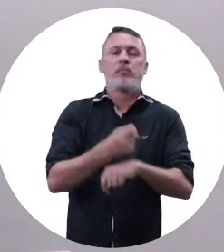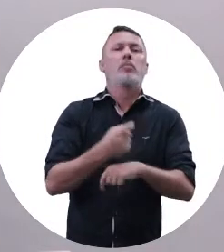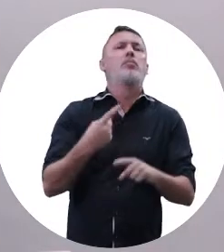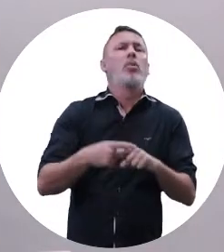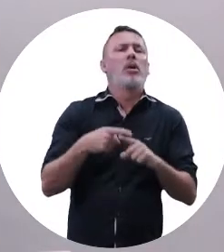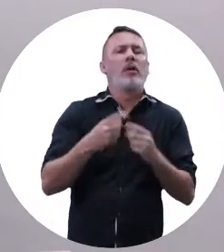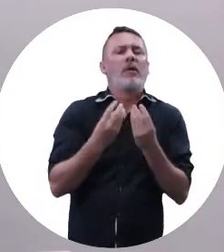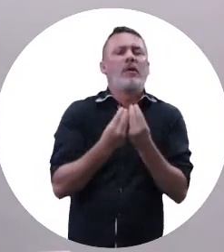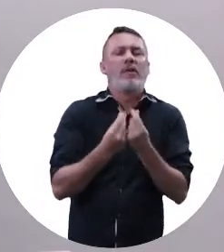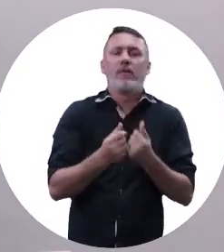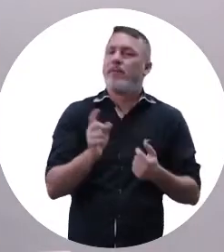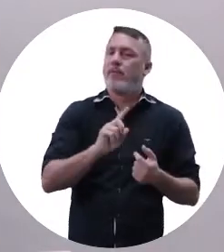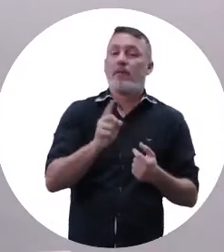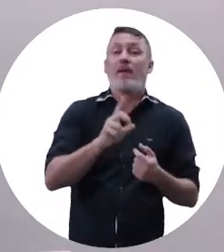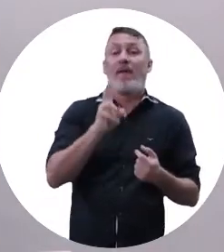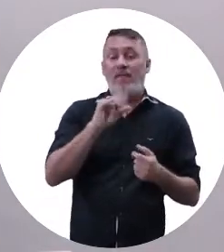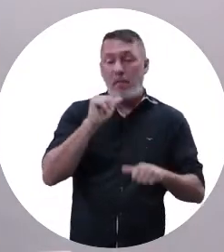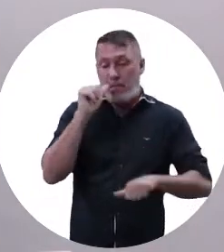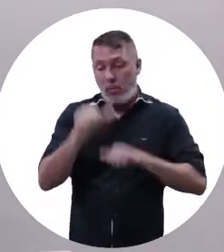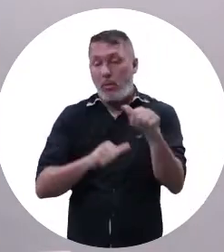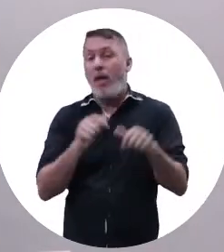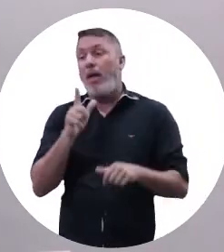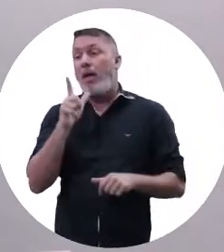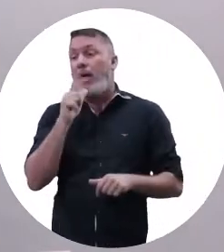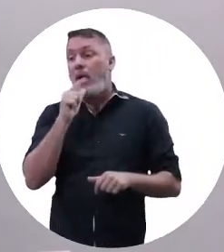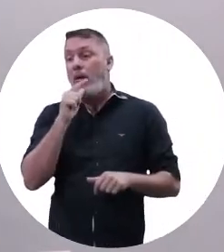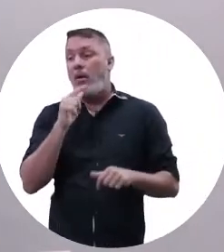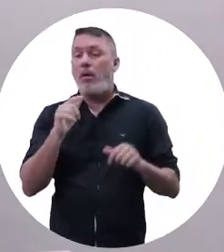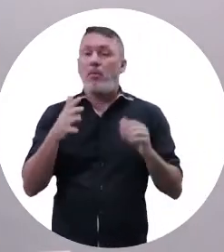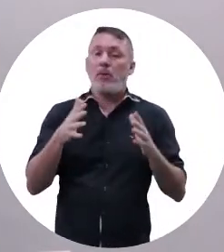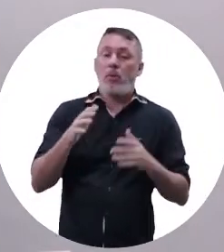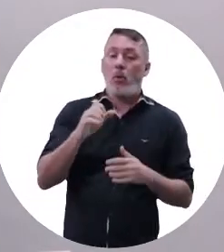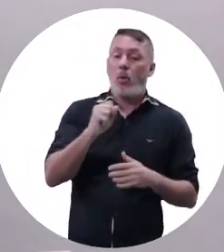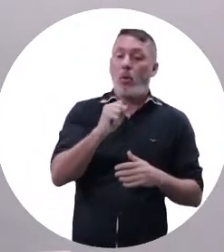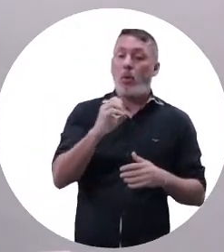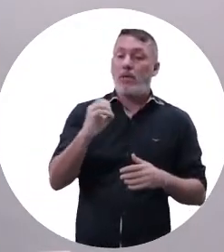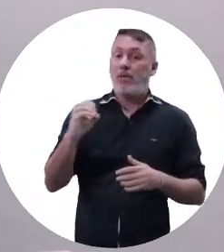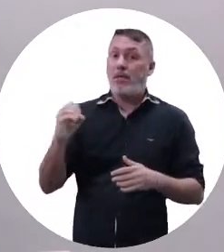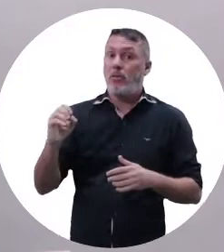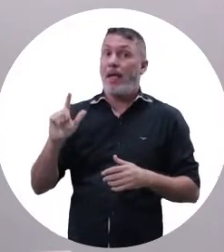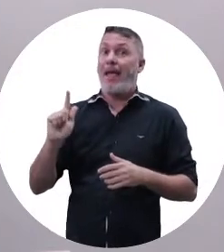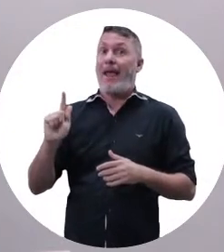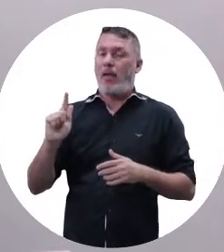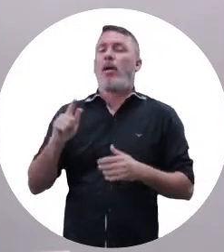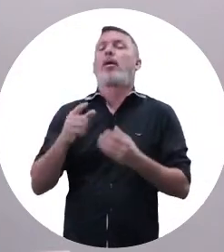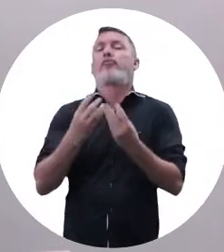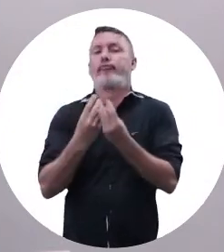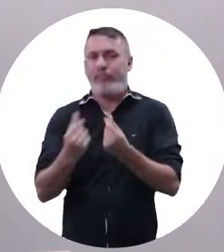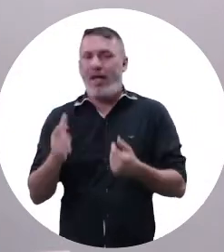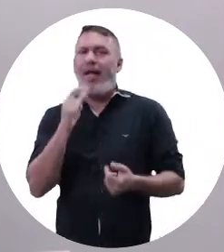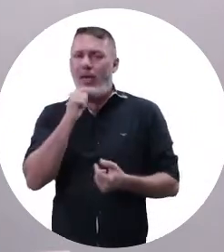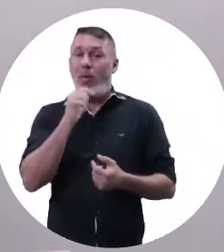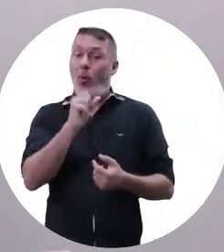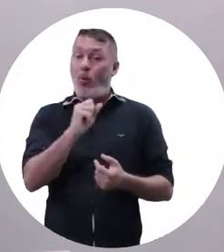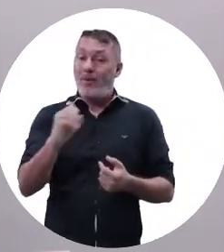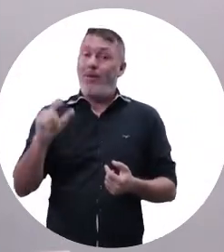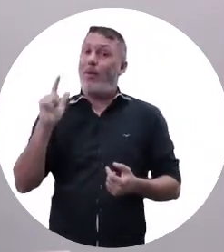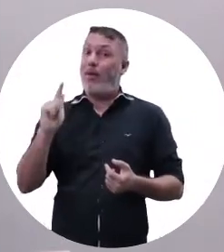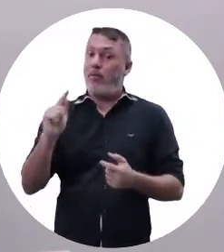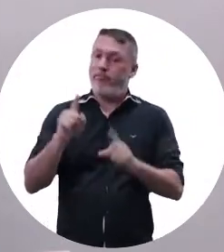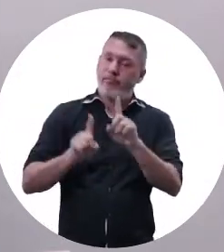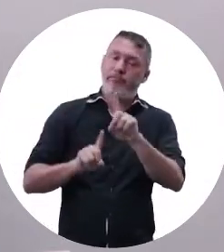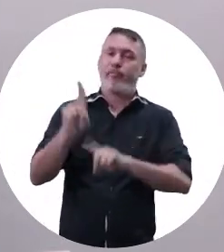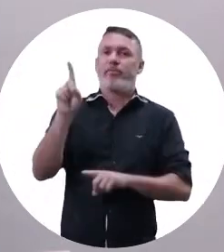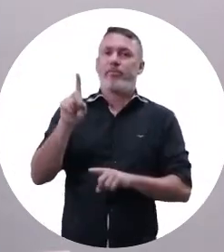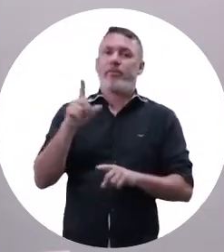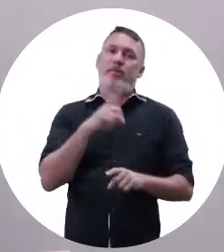cozinha tendem a ir para o estado líquido na temperatura de 800 graus Celsius, mais ou menos. Ok? Então,